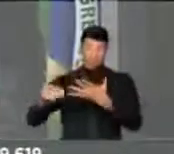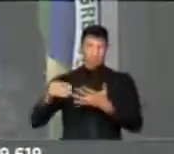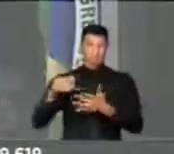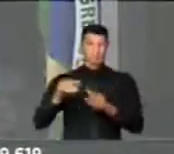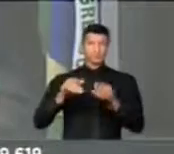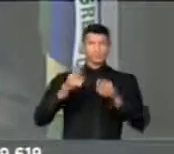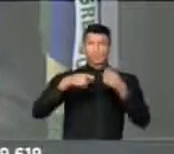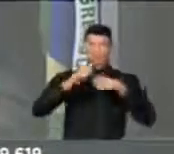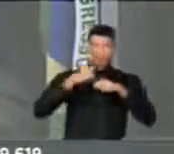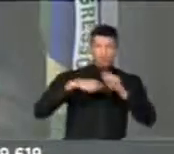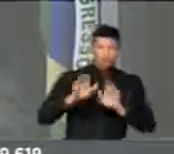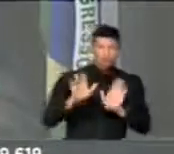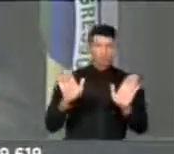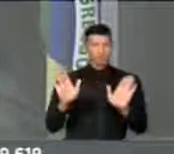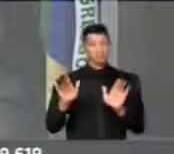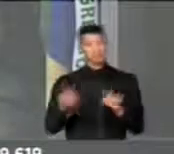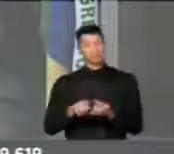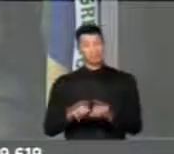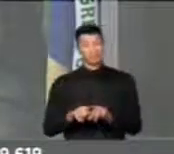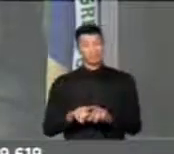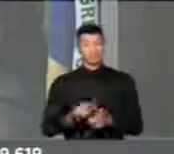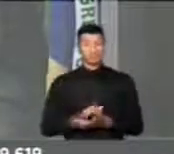Área econômica.